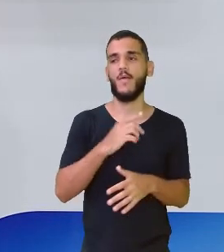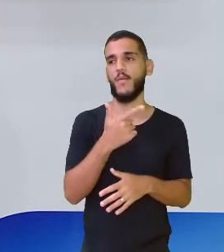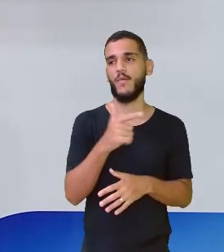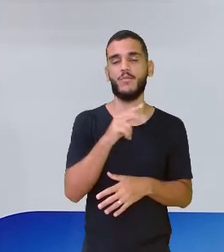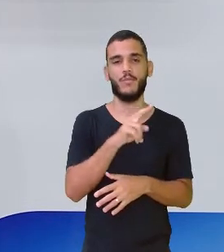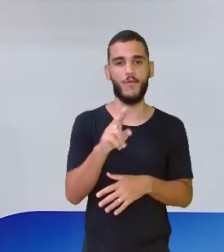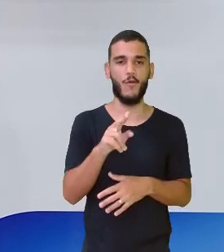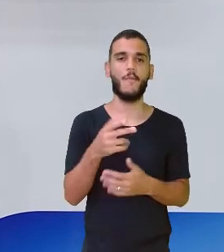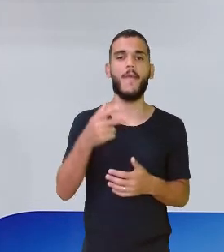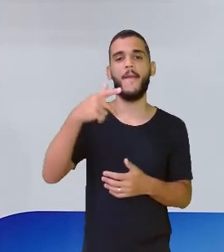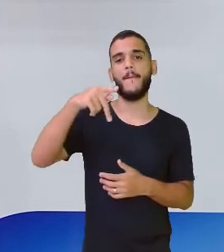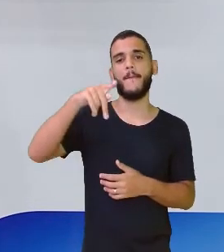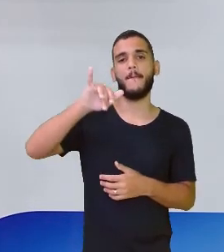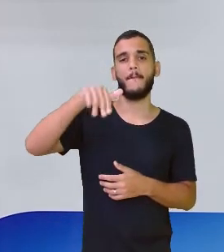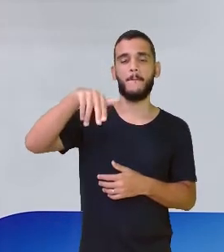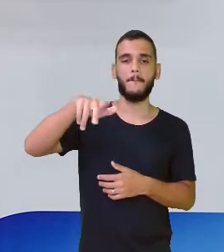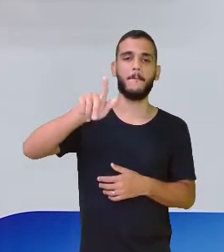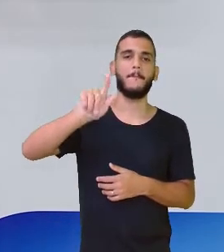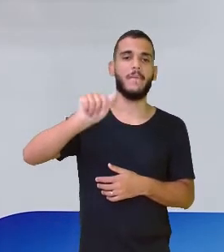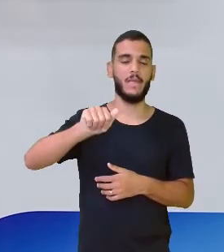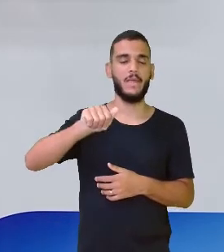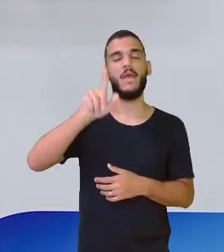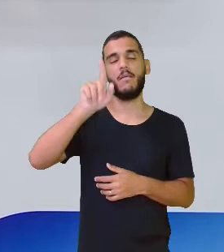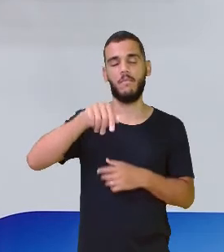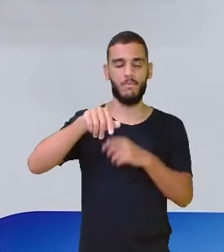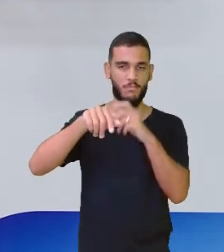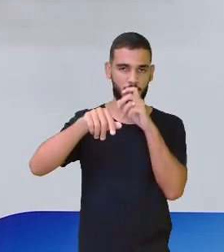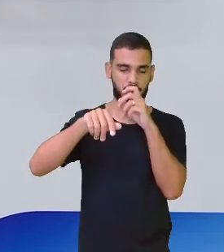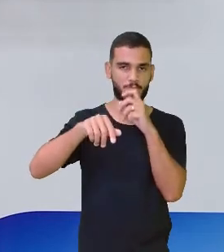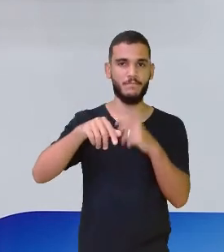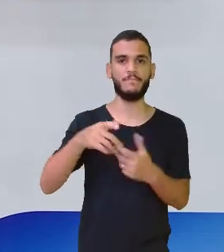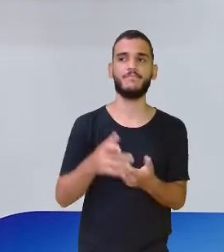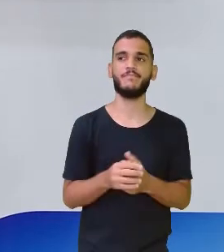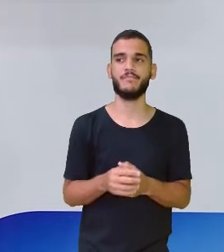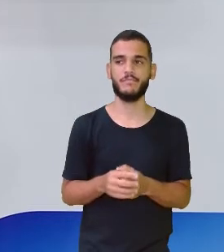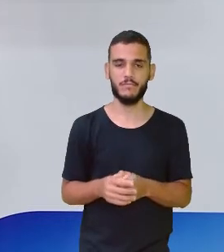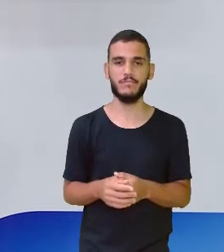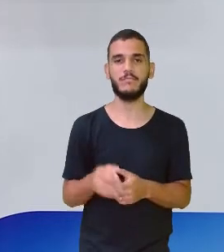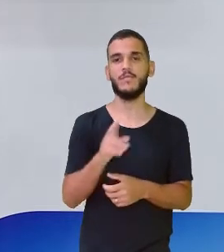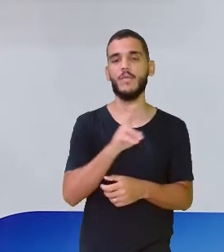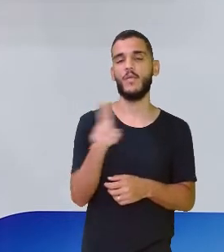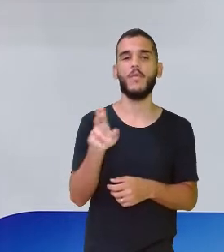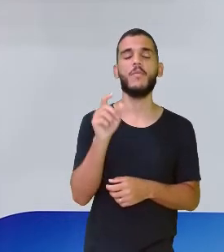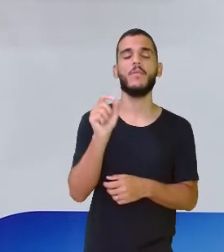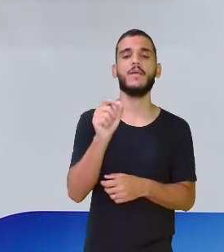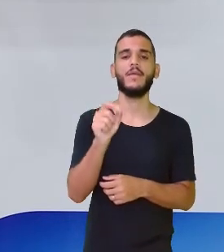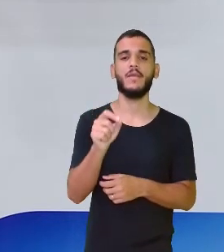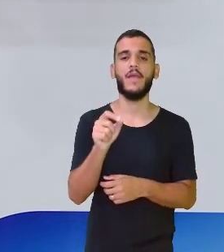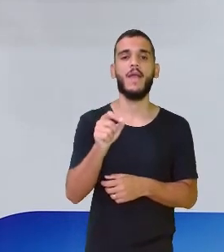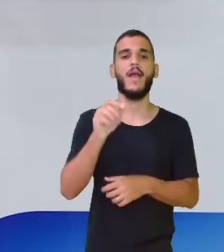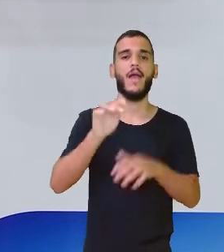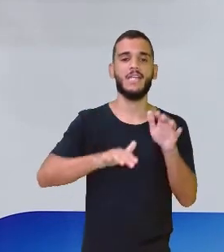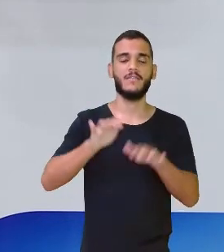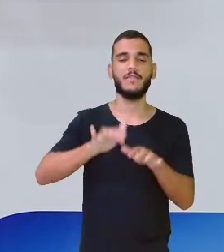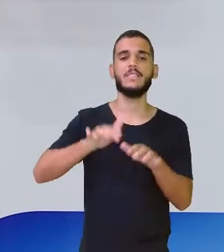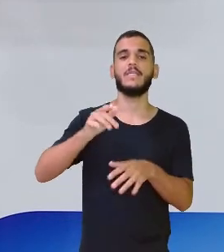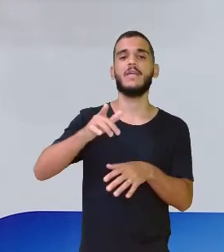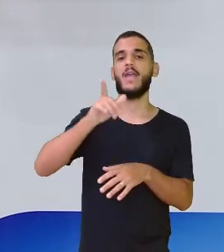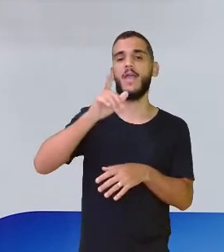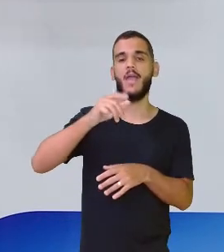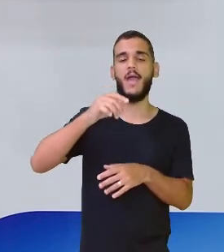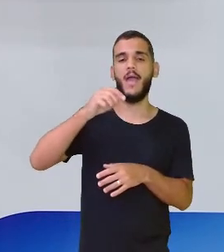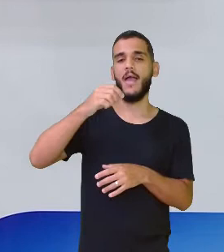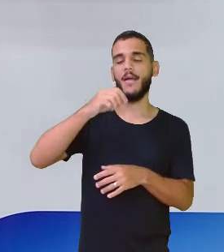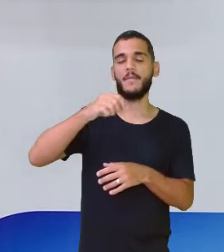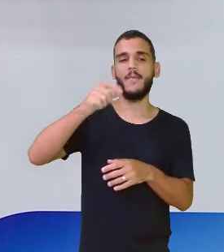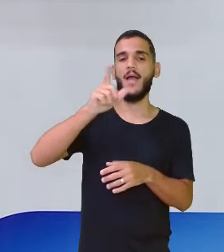nas costas, né, dos escravos, que às vezes, né, eram punidos, né, com um chicote, e quando batia ali,